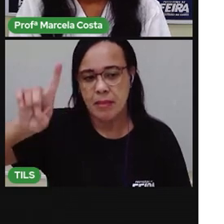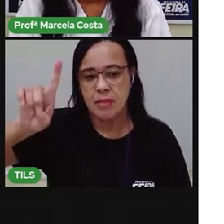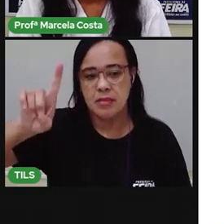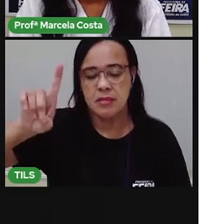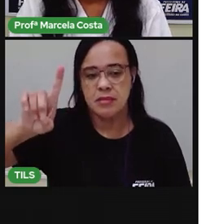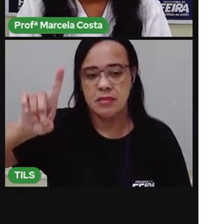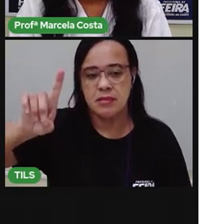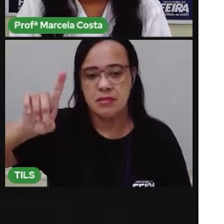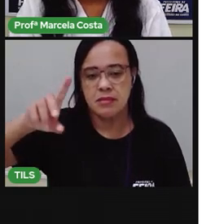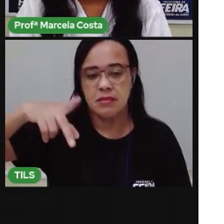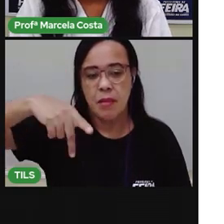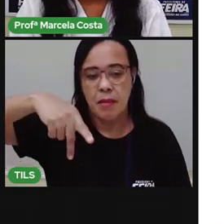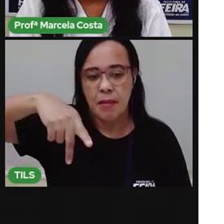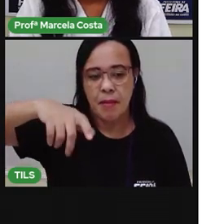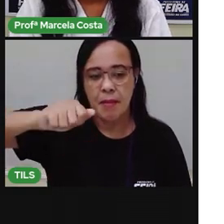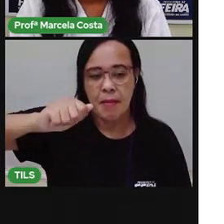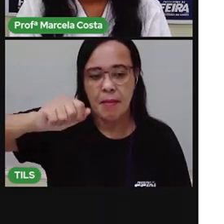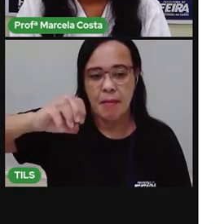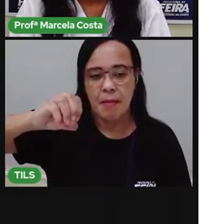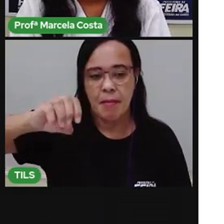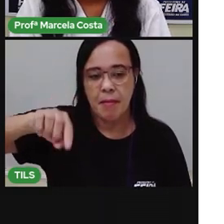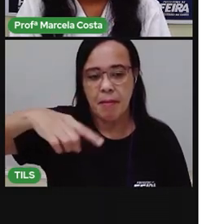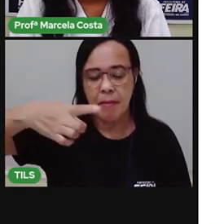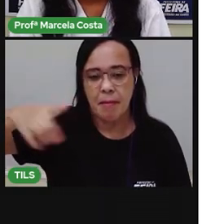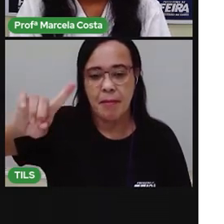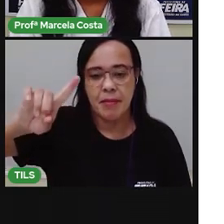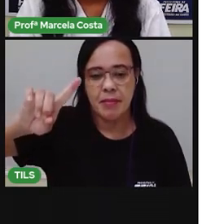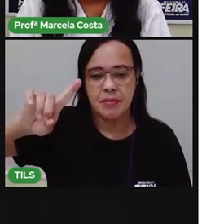Ó. Pão.